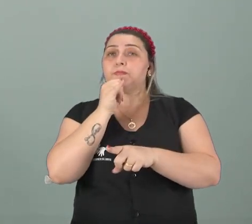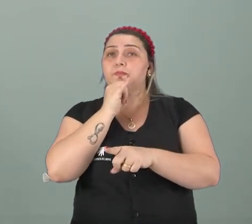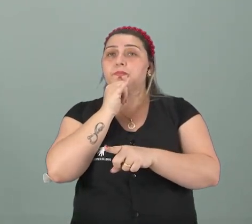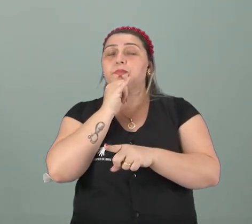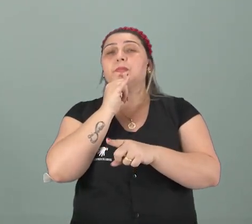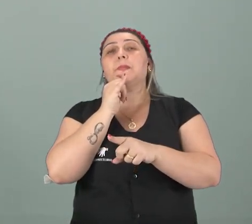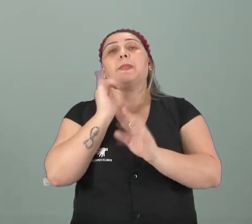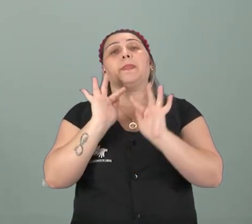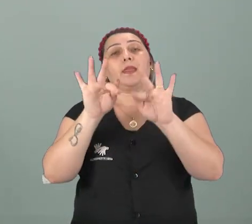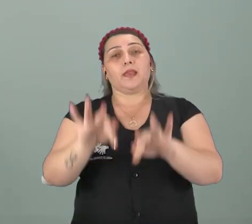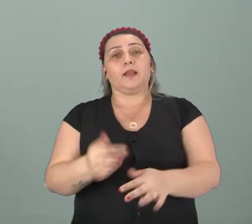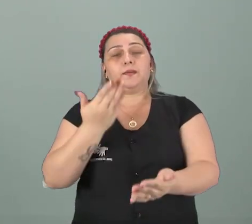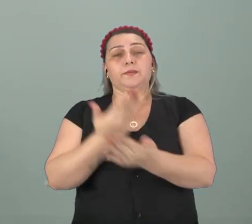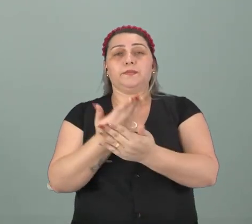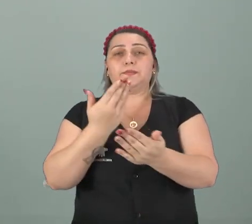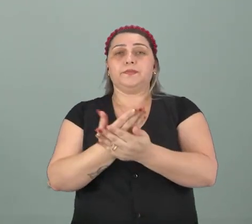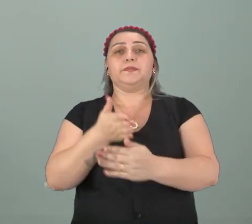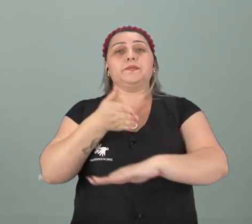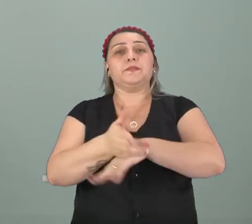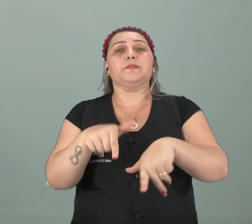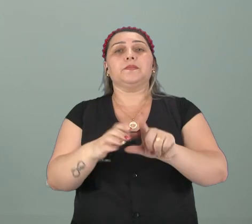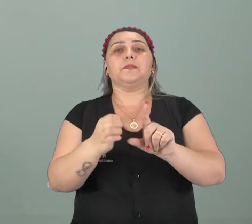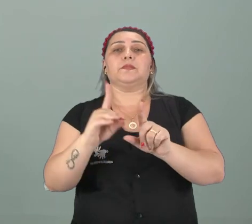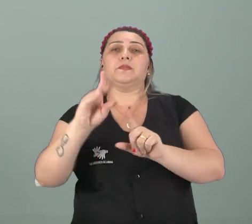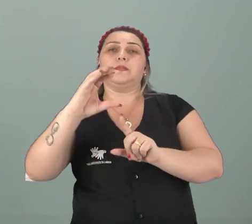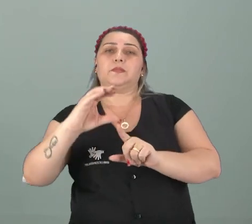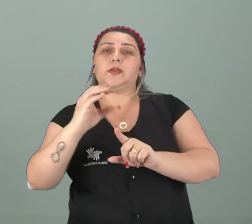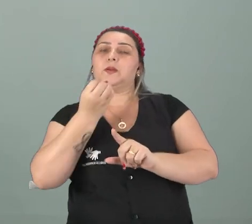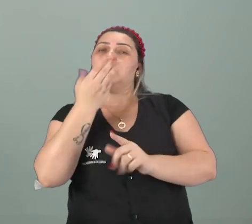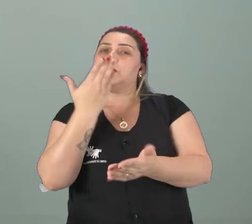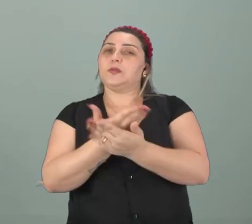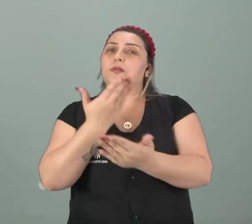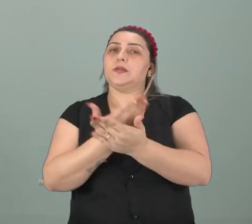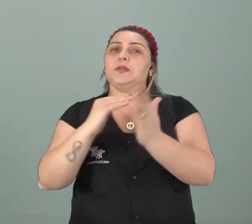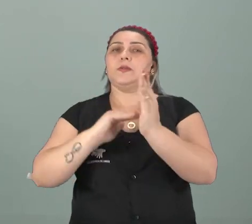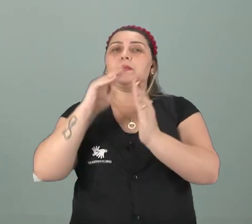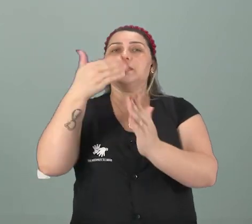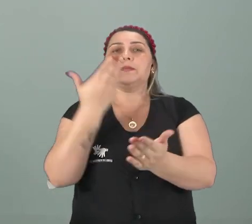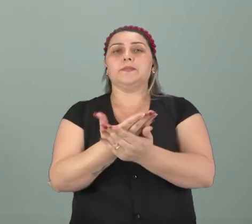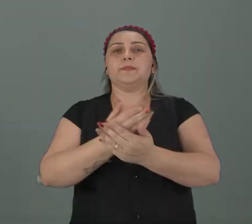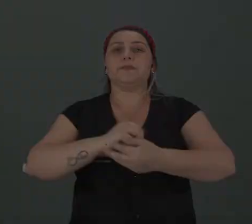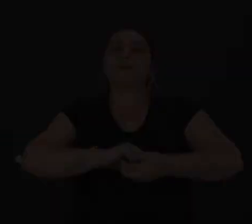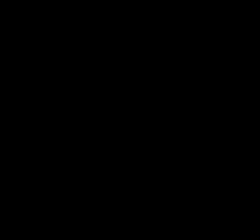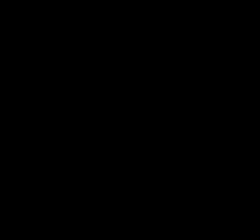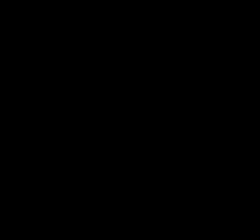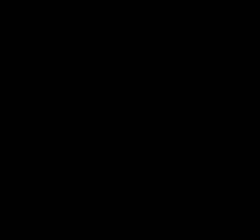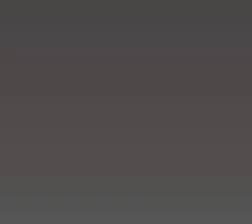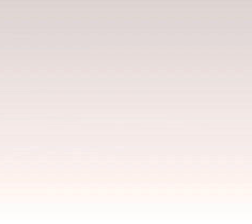Fico por aqui, a aula fica disponível na plataforma Eduque, desejo bons estudos e até a próxima.